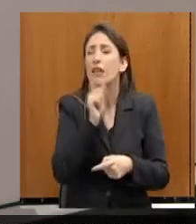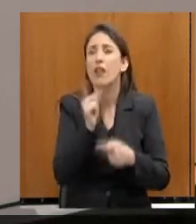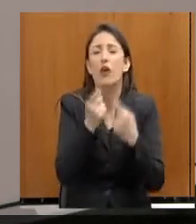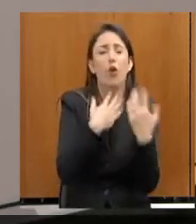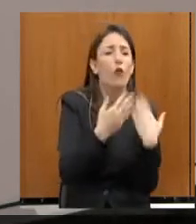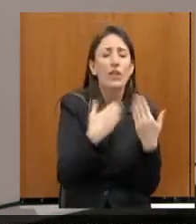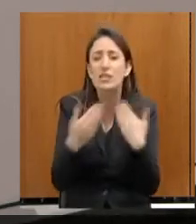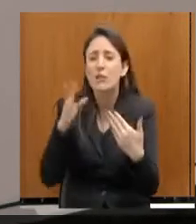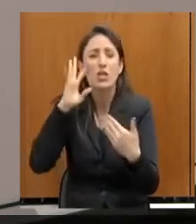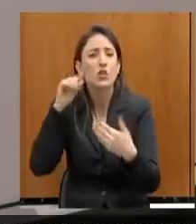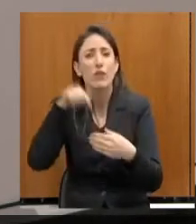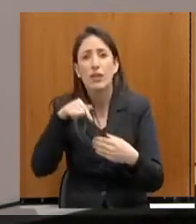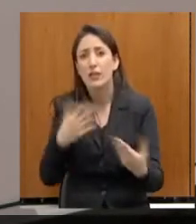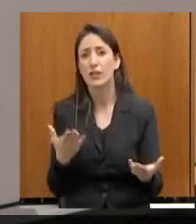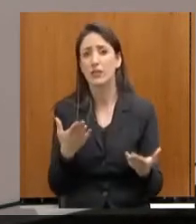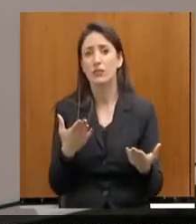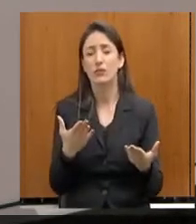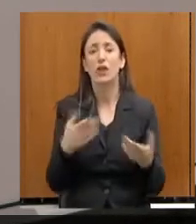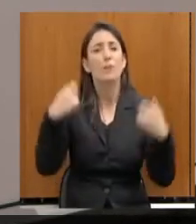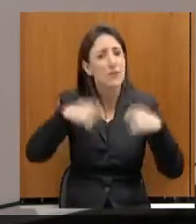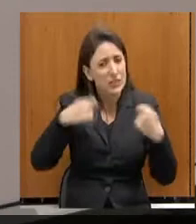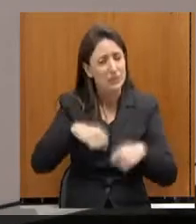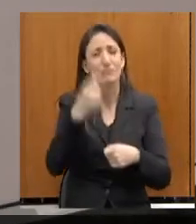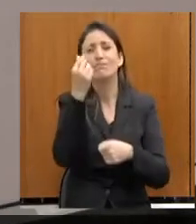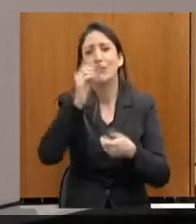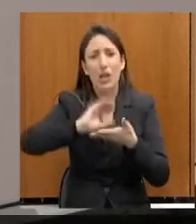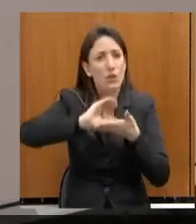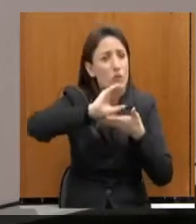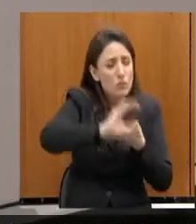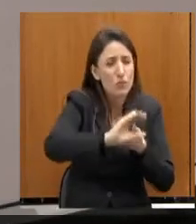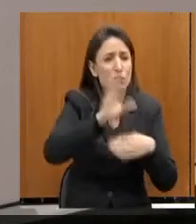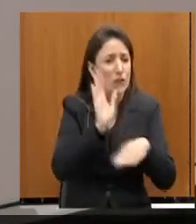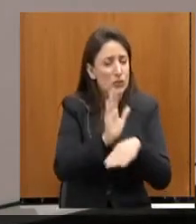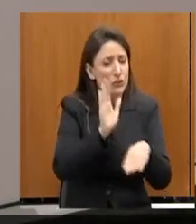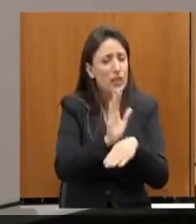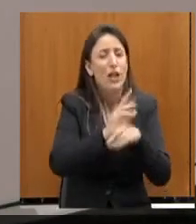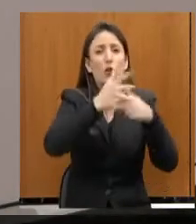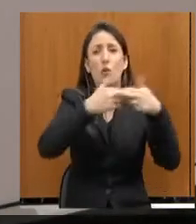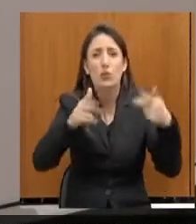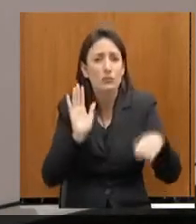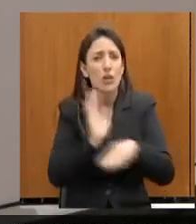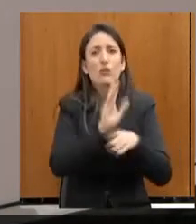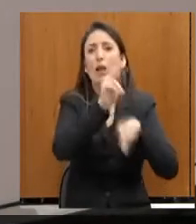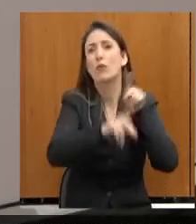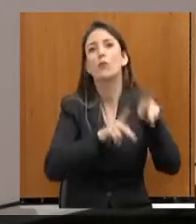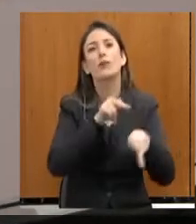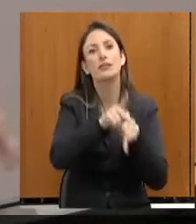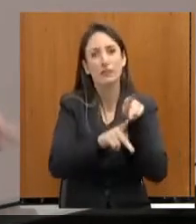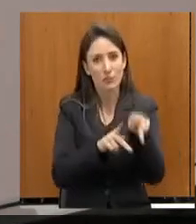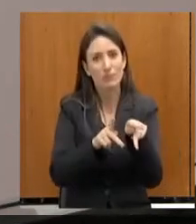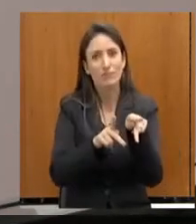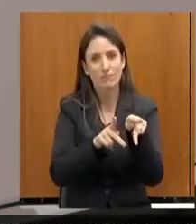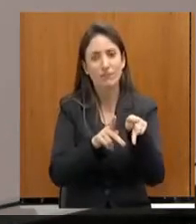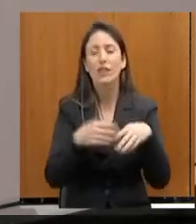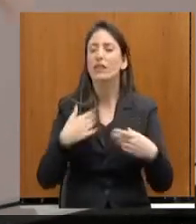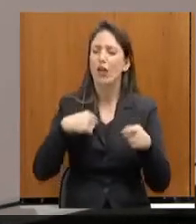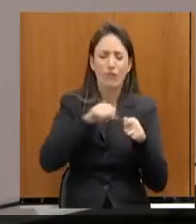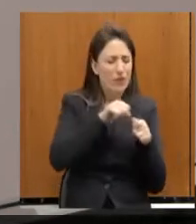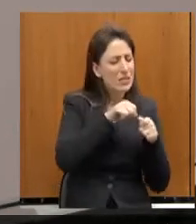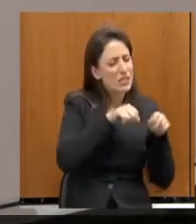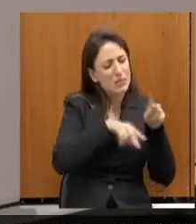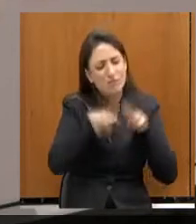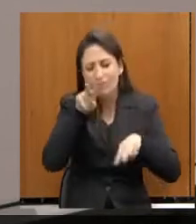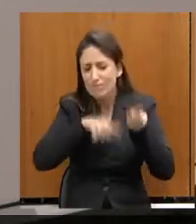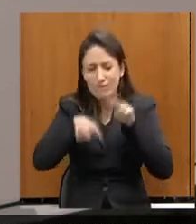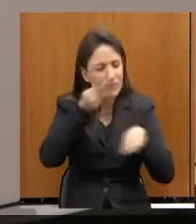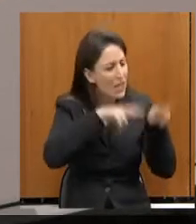a destinação de recursos para aquilo que tem um impacto coletivo a população né E aí fazendo os estudos fazendo